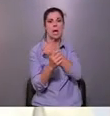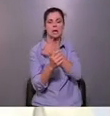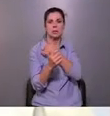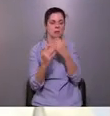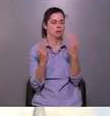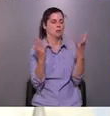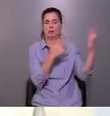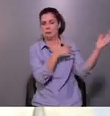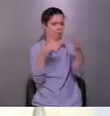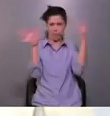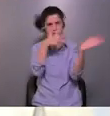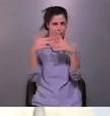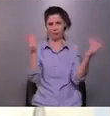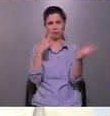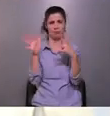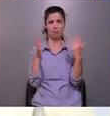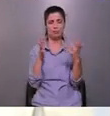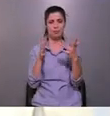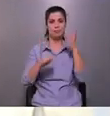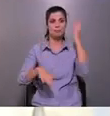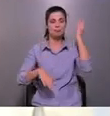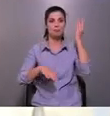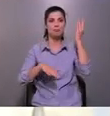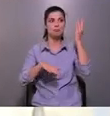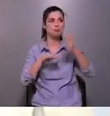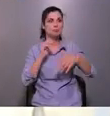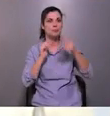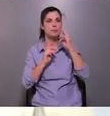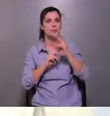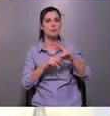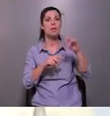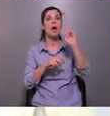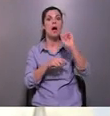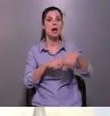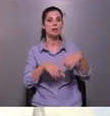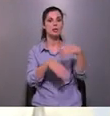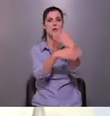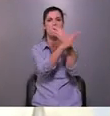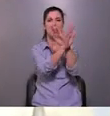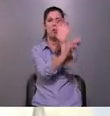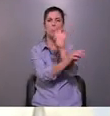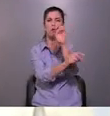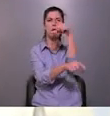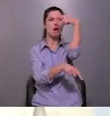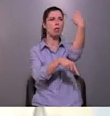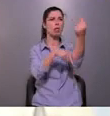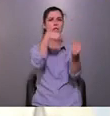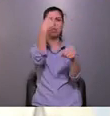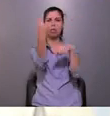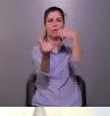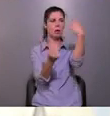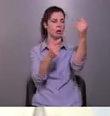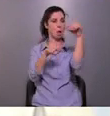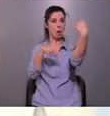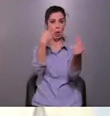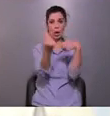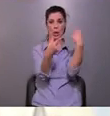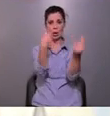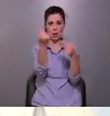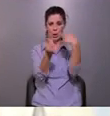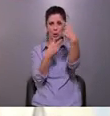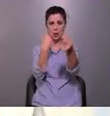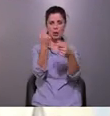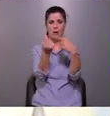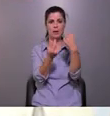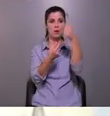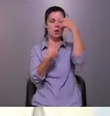stavano. Apparvero loro lingue come di fuoco, che si dividevano, e si posarono su ciascuno di loro,